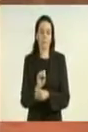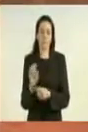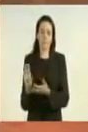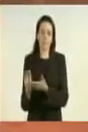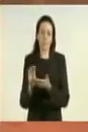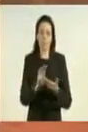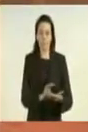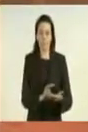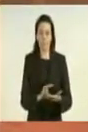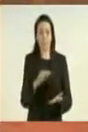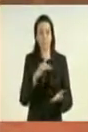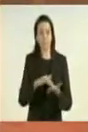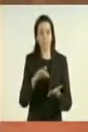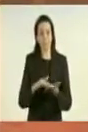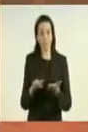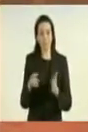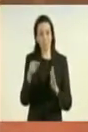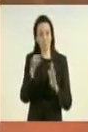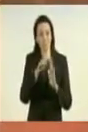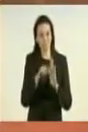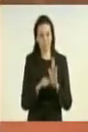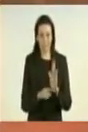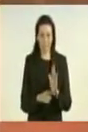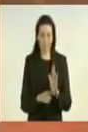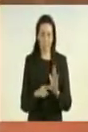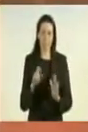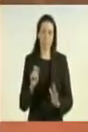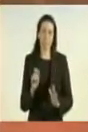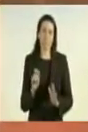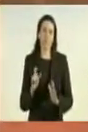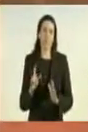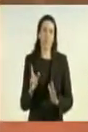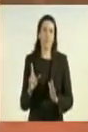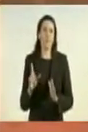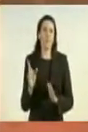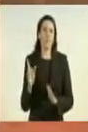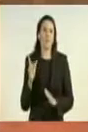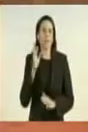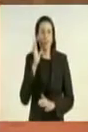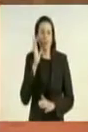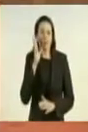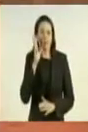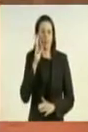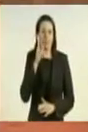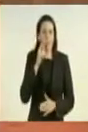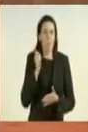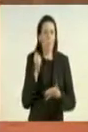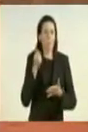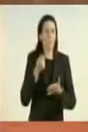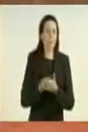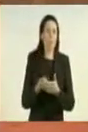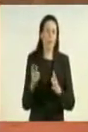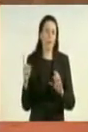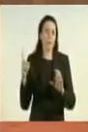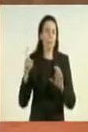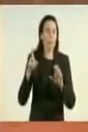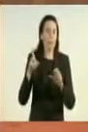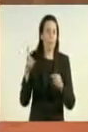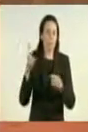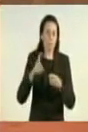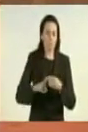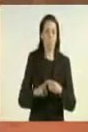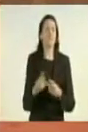Secretaria de Planejamento mostra que atrasos em parcelas de convênios, como os municípios de Bom Jesus das Selvas,